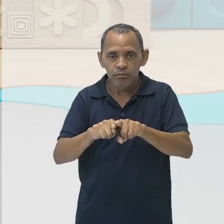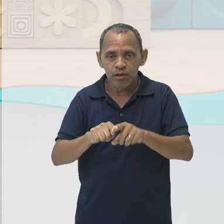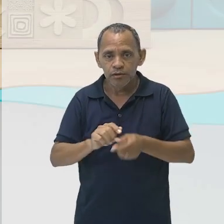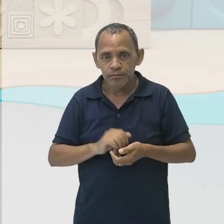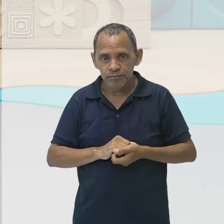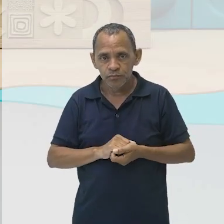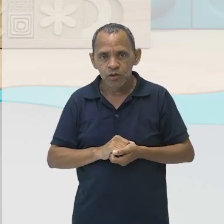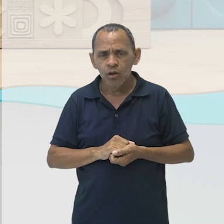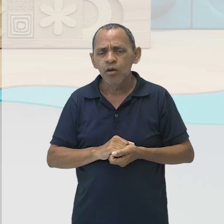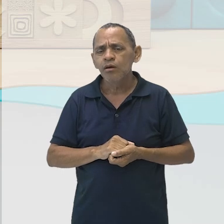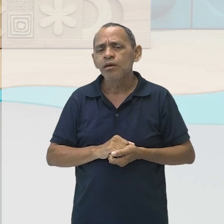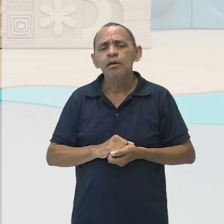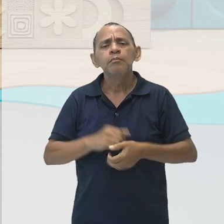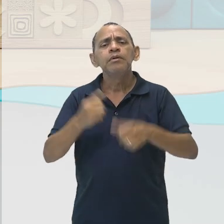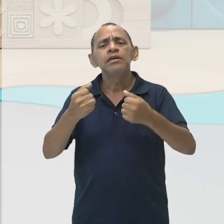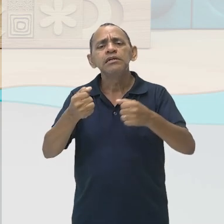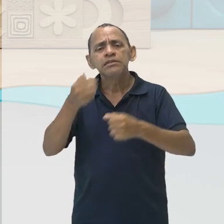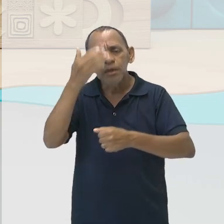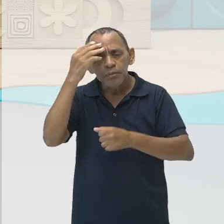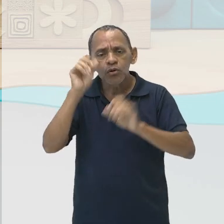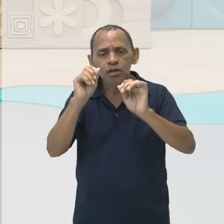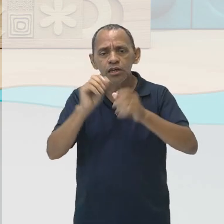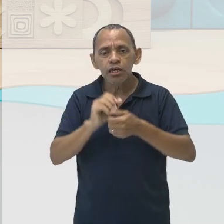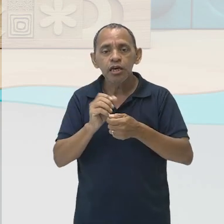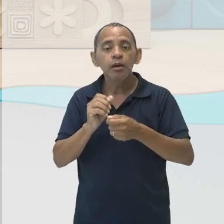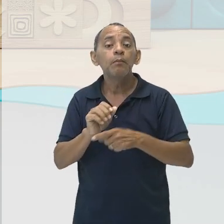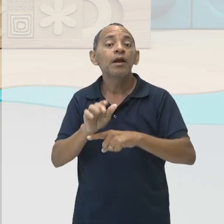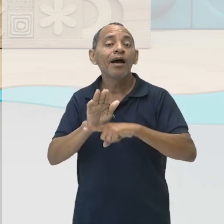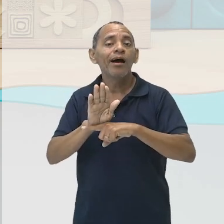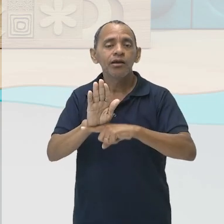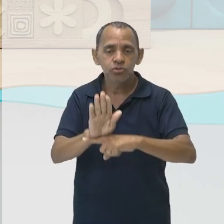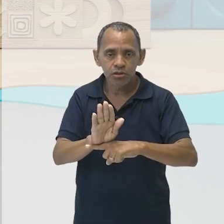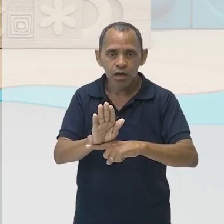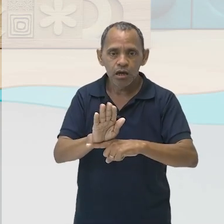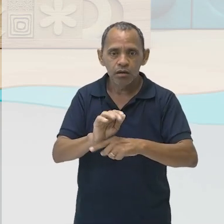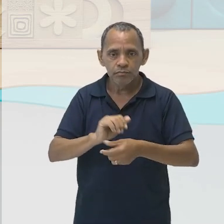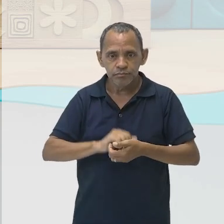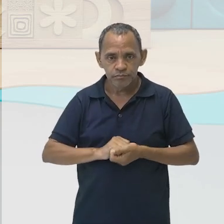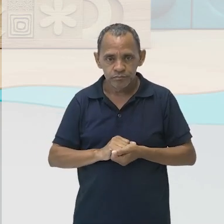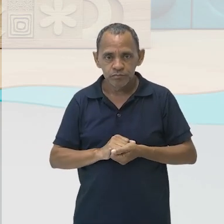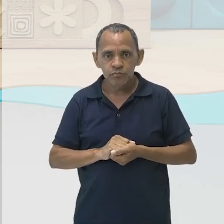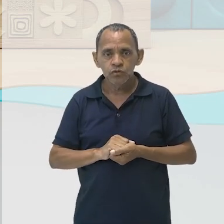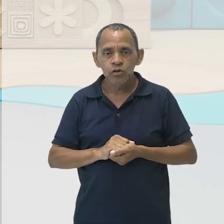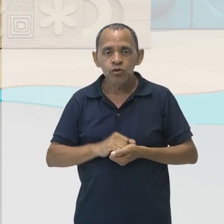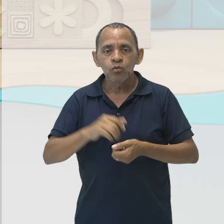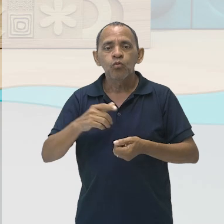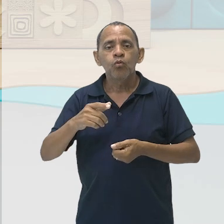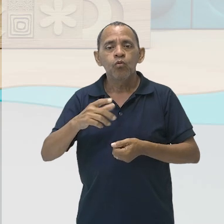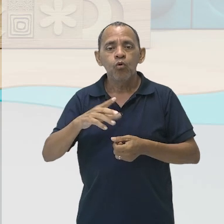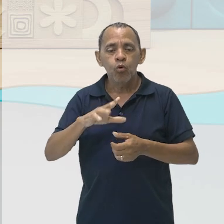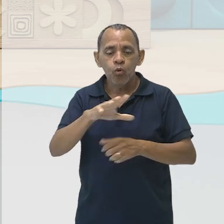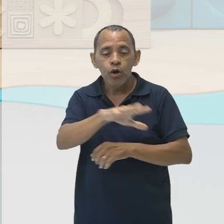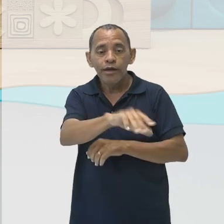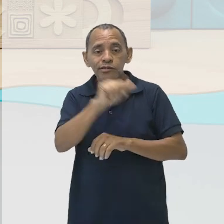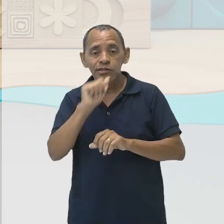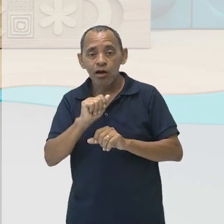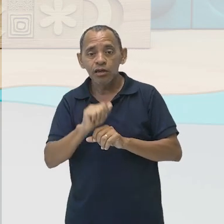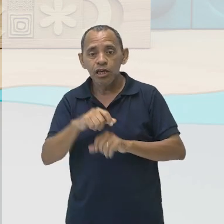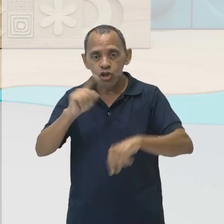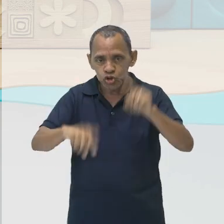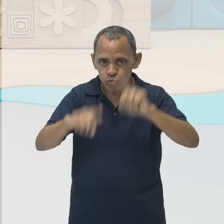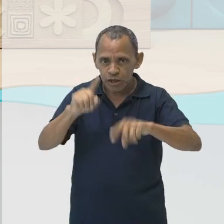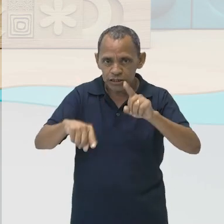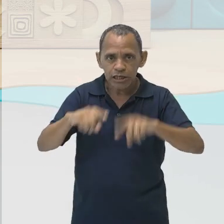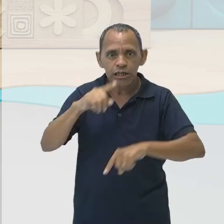para auxiliar uma vítima dessa? Eu vou remover todos os objetos perigosos de perto da vítima, enquanto ela está ali